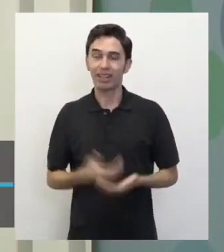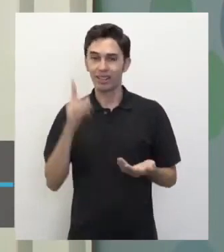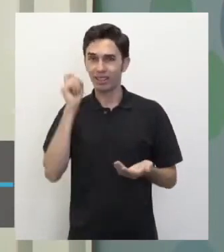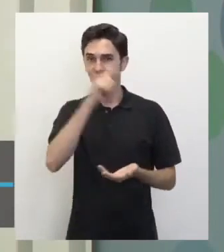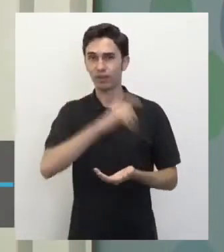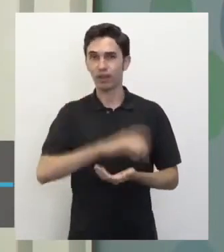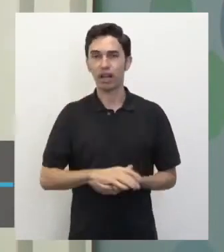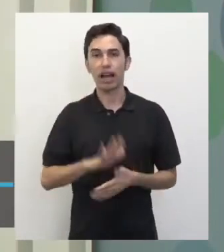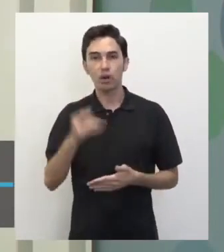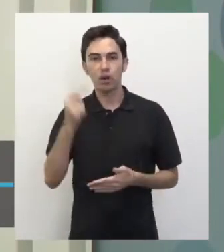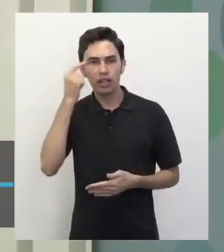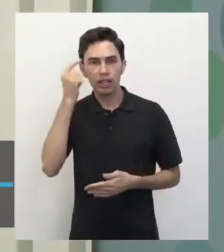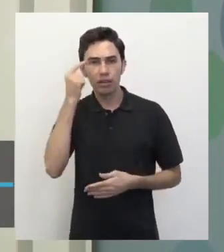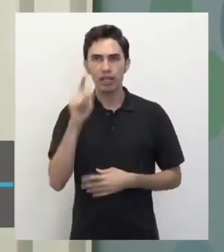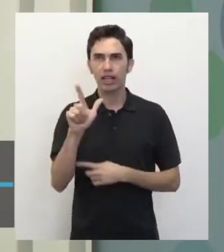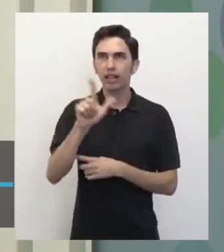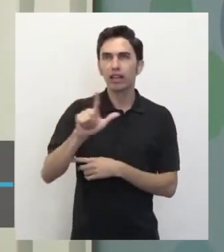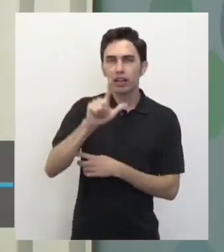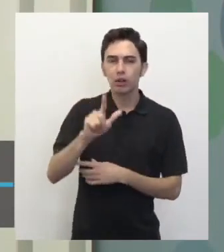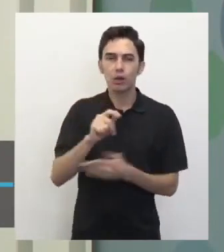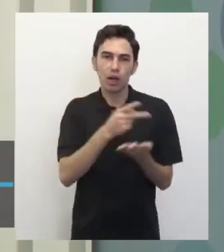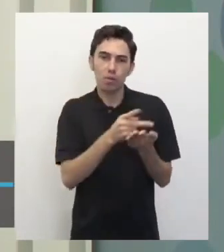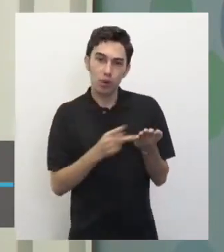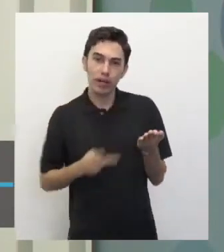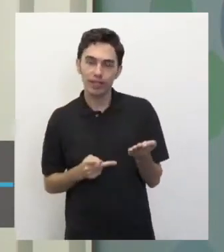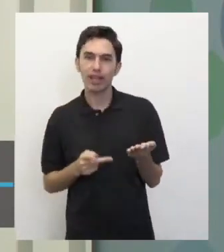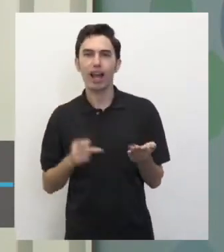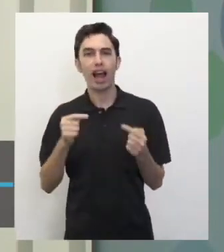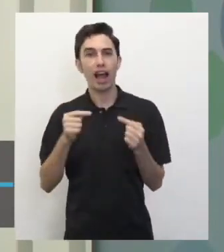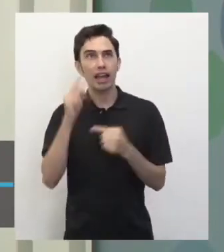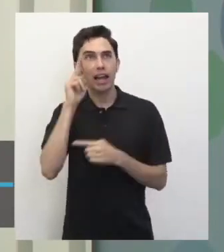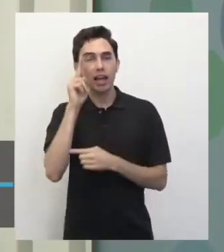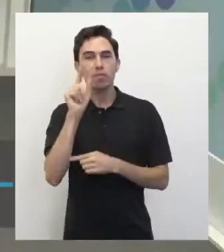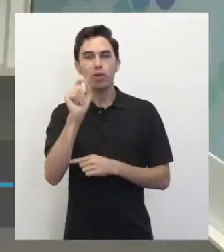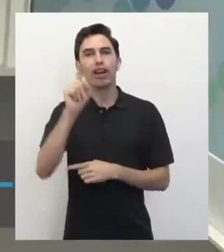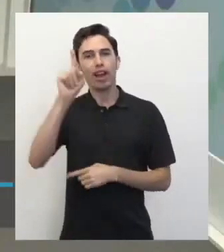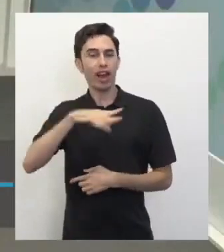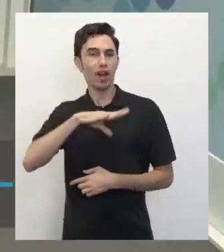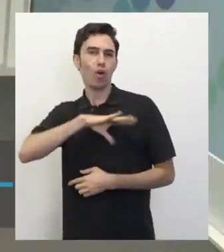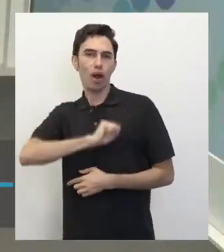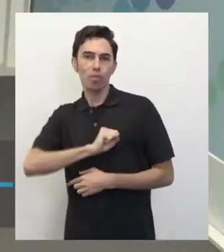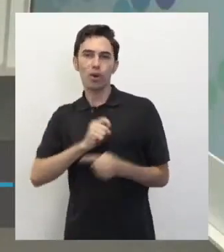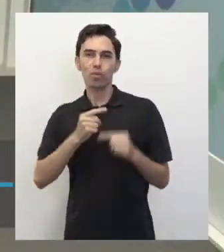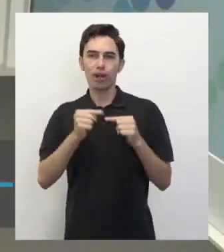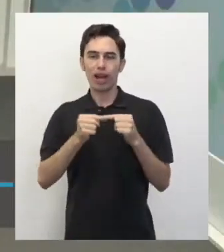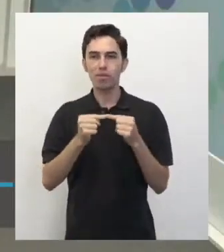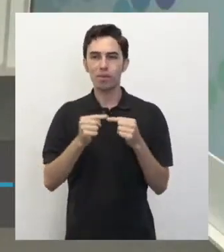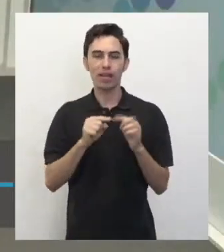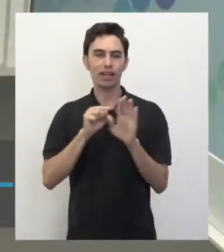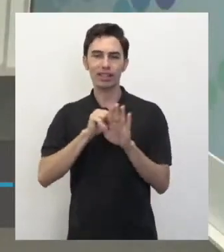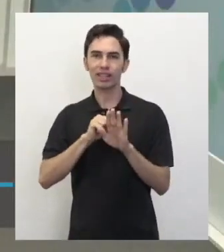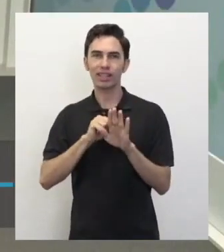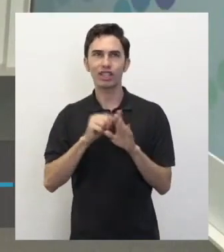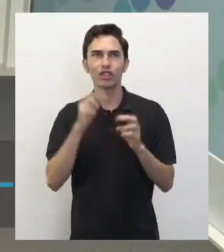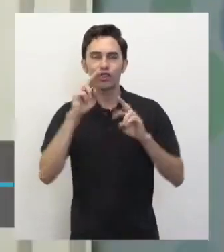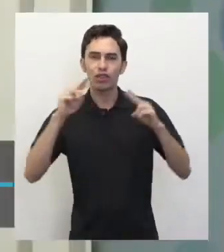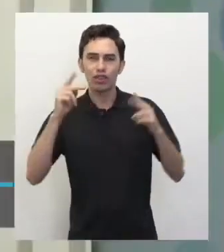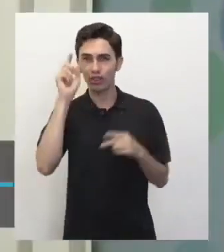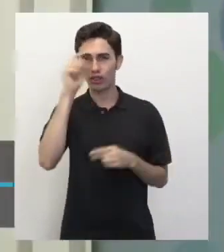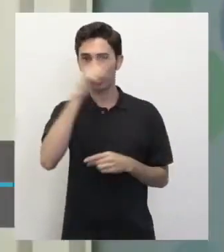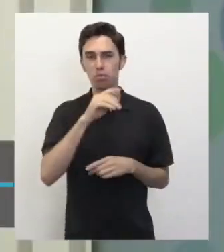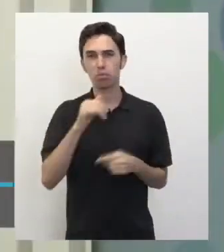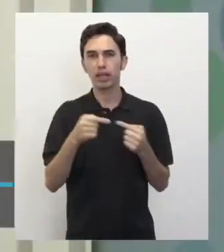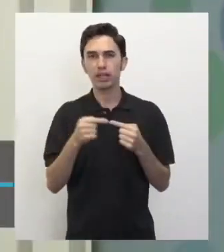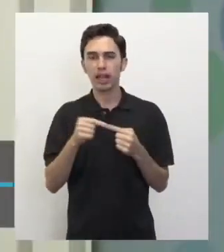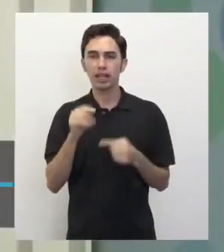em literatura, poesias, nos vem o amor, né? Porque geralmente Camões, é onde trata, né? Camões, né? Retrata o amor, né? Isso, Camões, Vinícius de